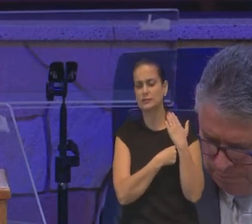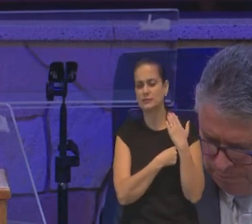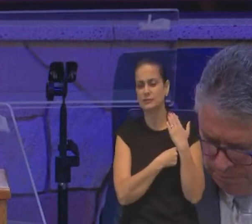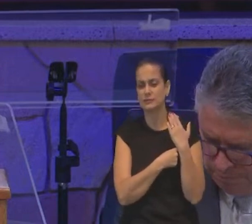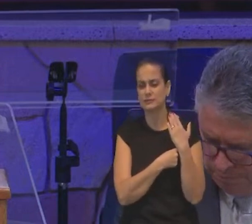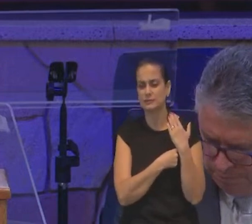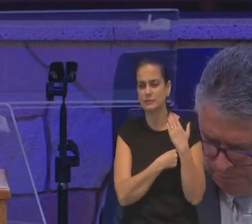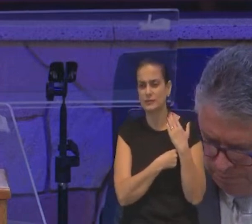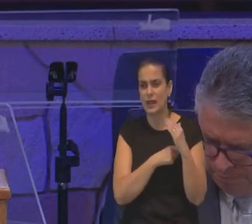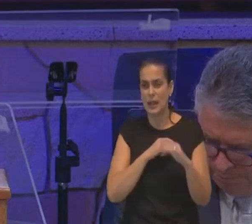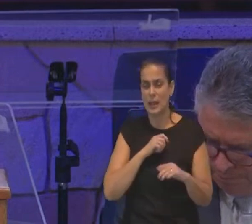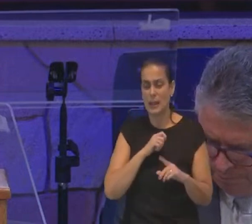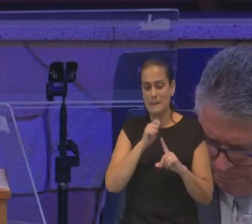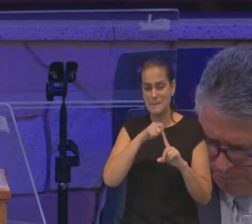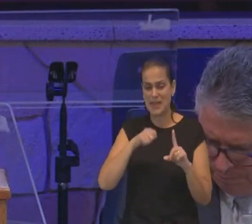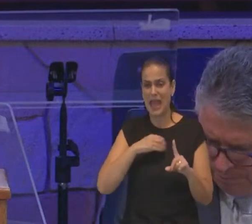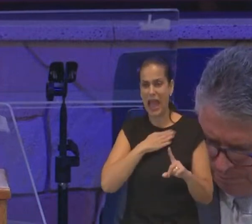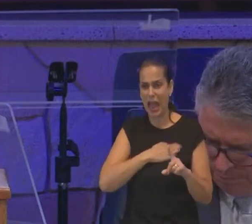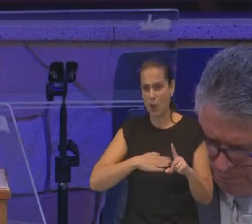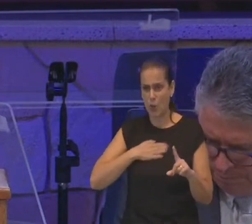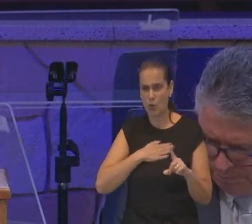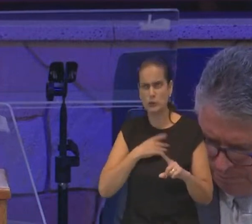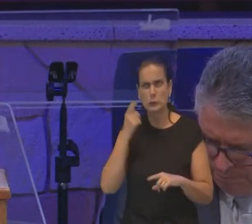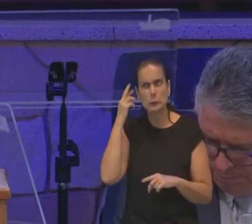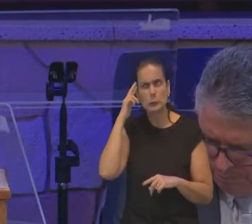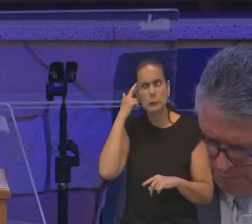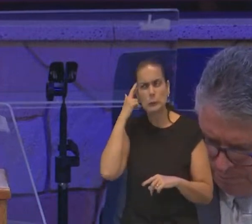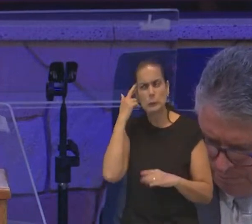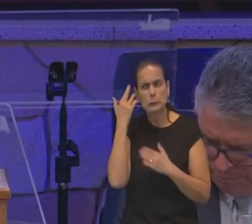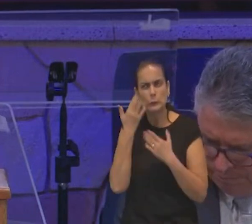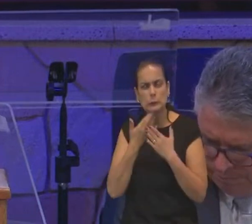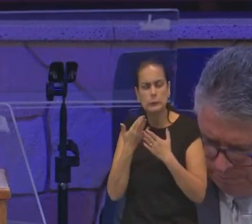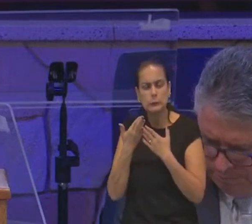Esse mês de agosto eu estava refletindo